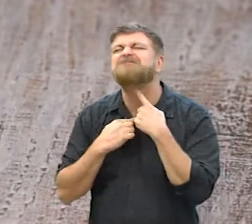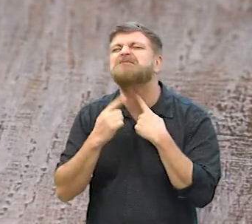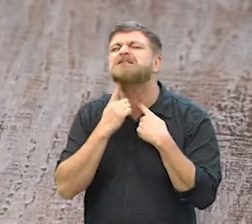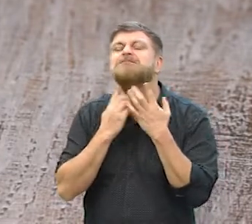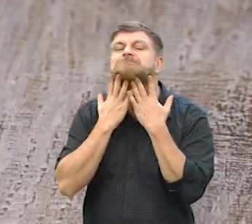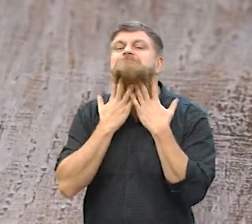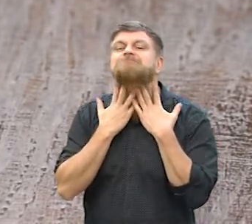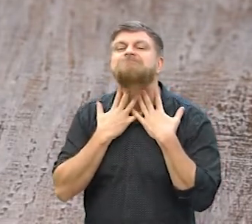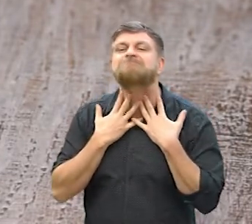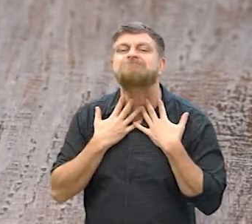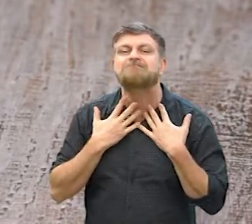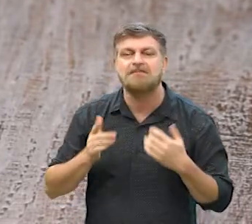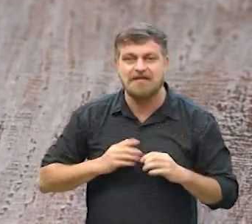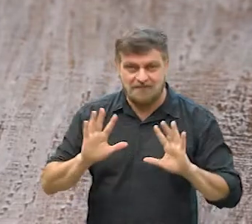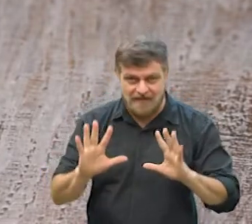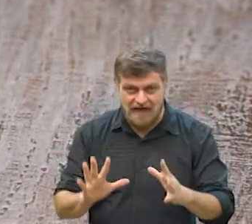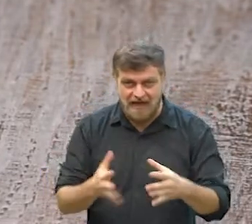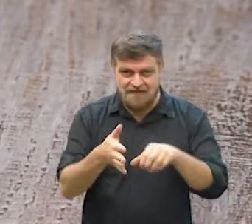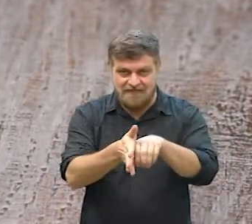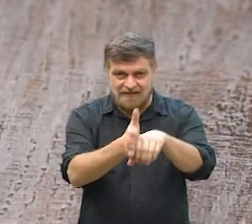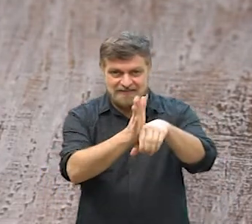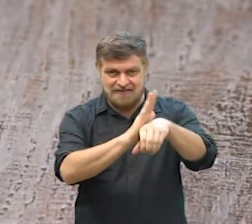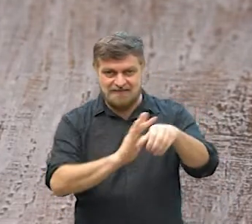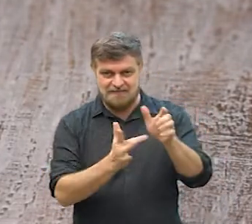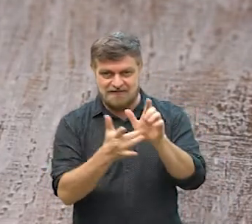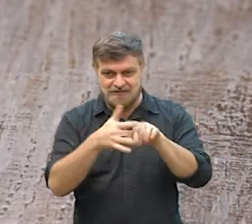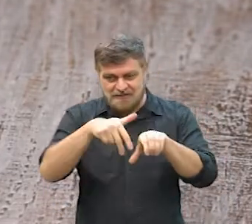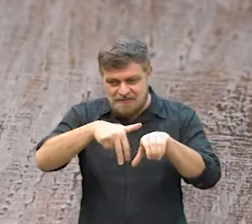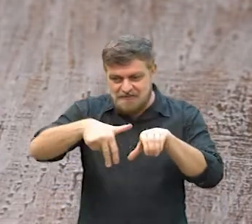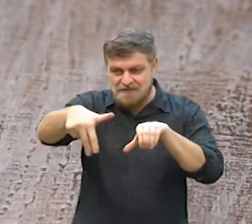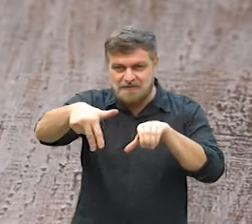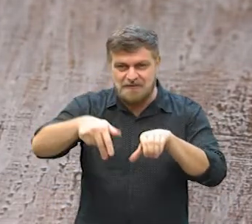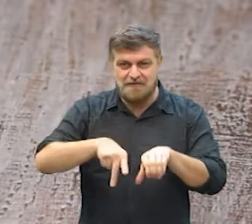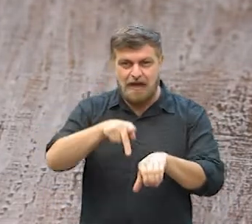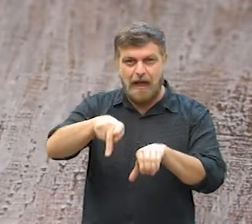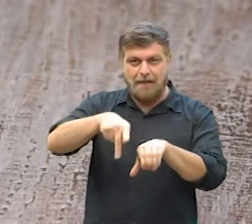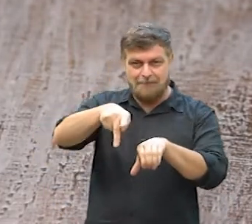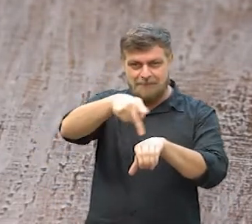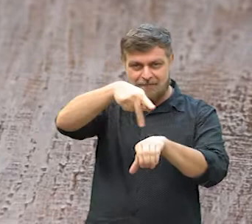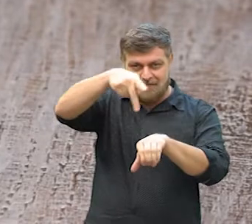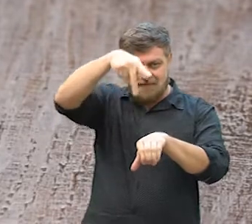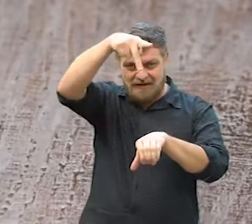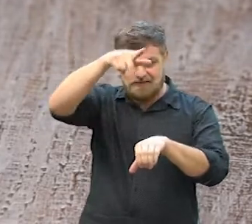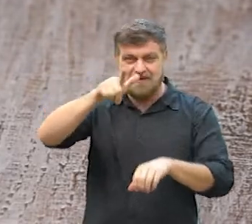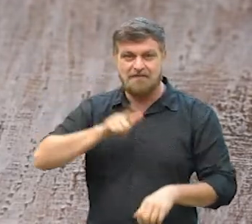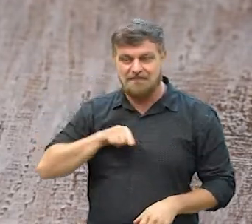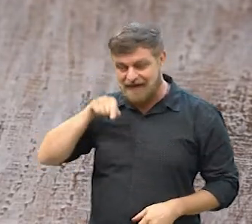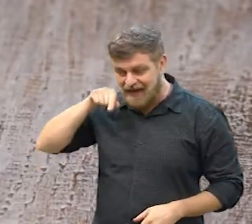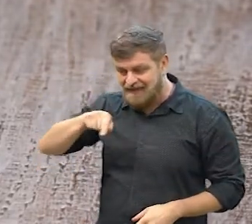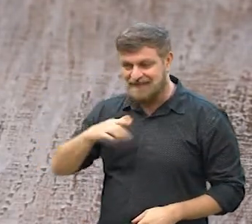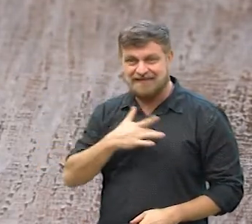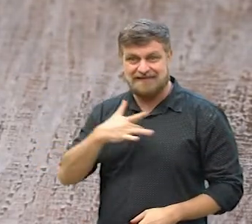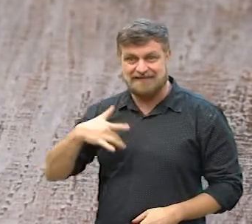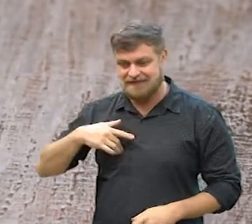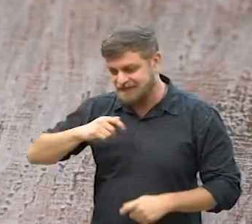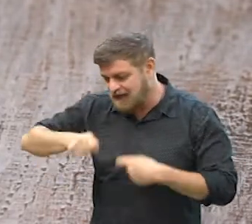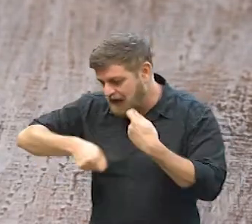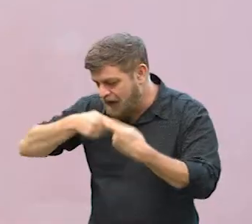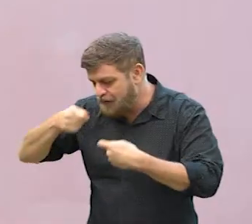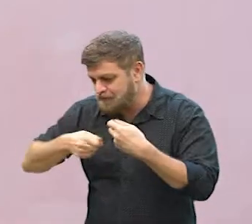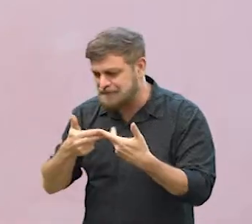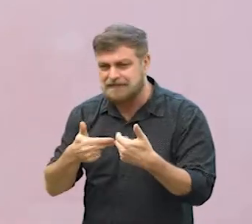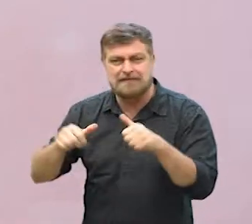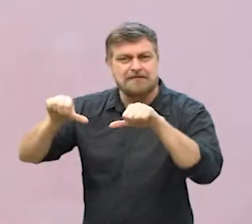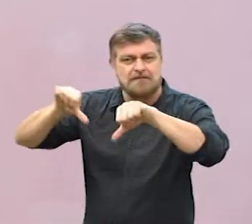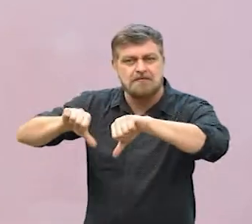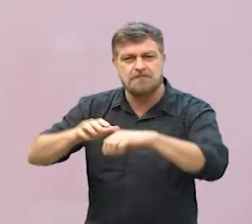aí de uma Páscoa, mas não só a Páscoa, tivemos sim um aumento de consumo de alimentos não tão próprios para a saúde.